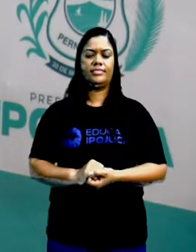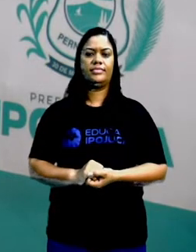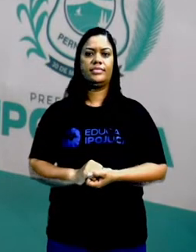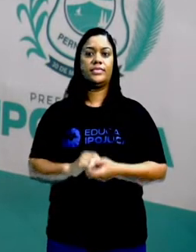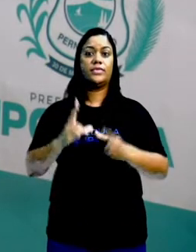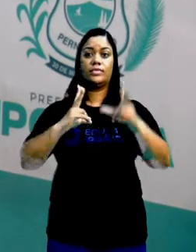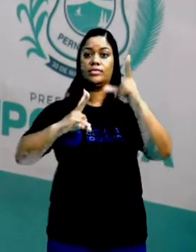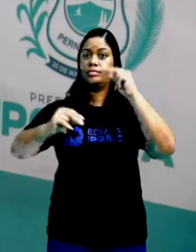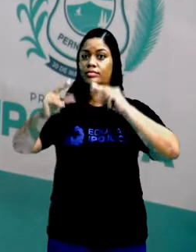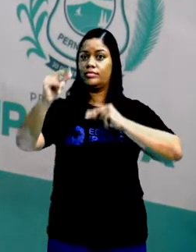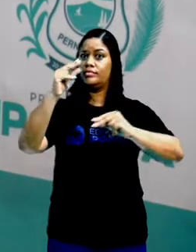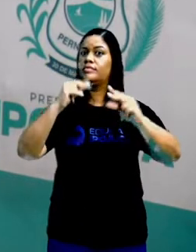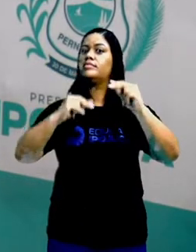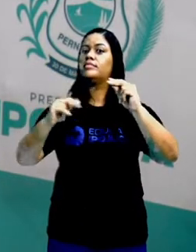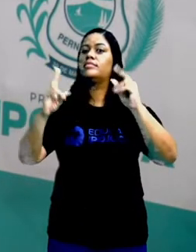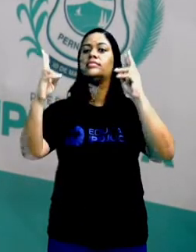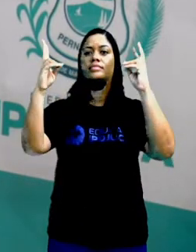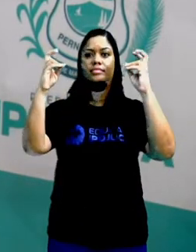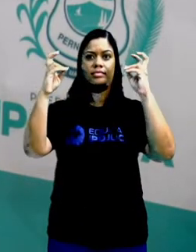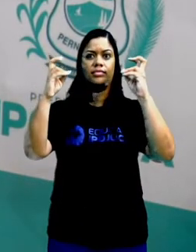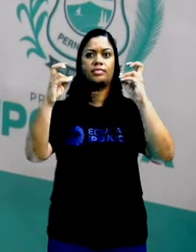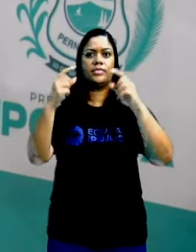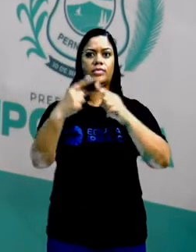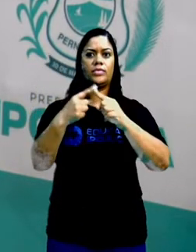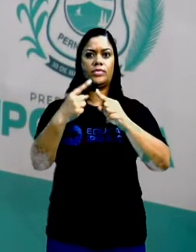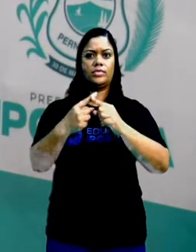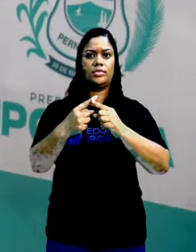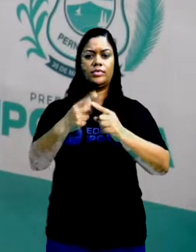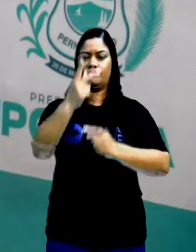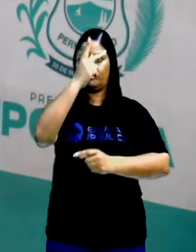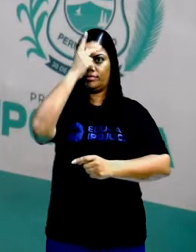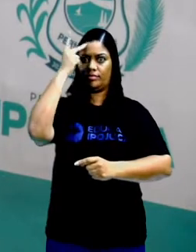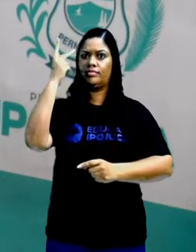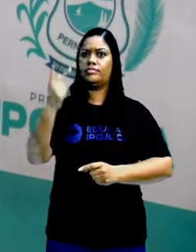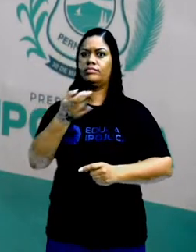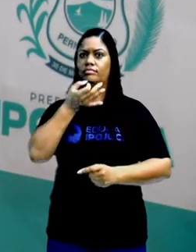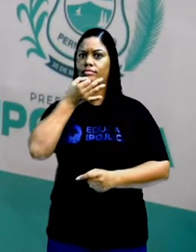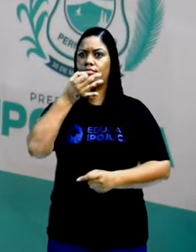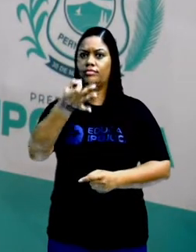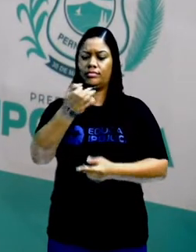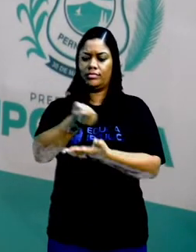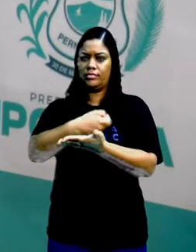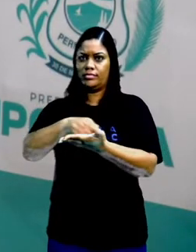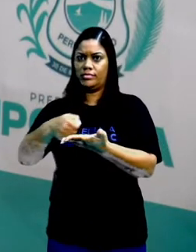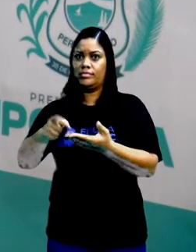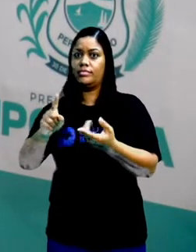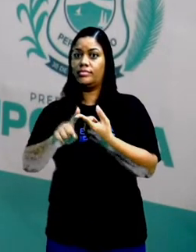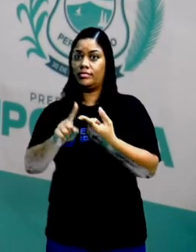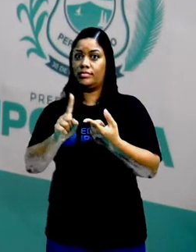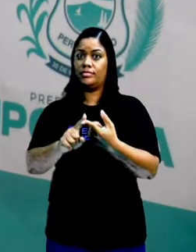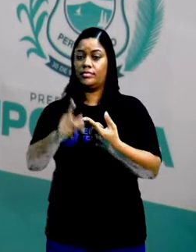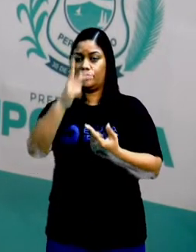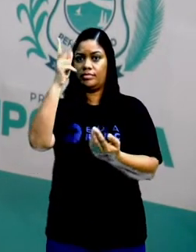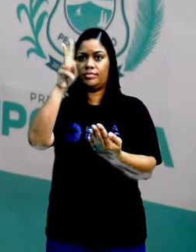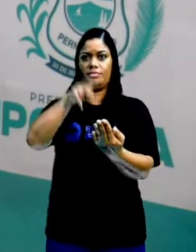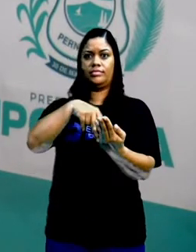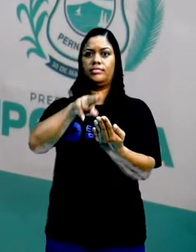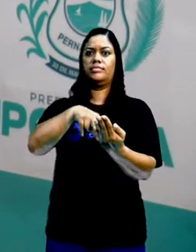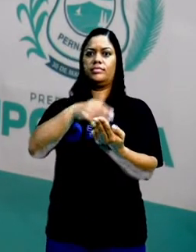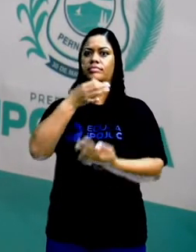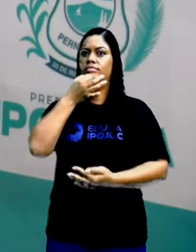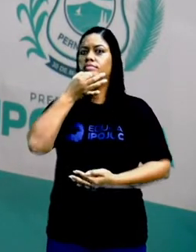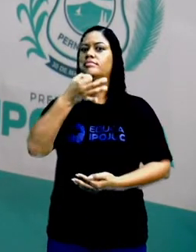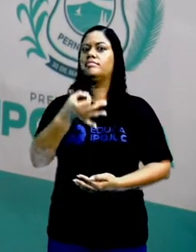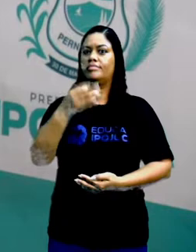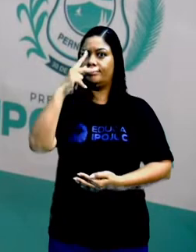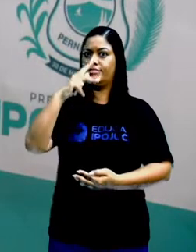questões polêmicas porque vai requerer um posicionamento tanto de quem escreve o artigo quanto de quem ler